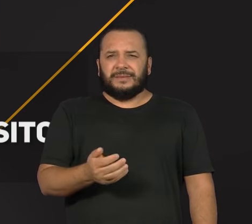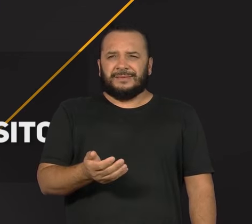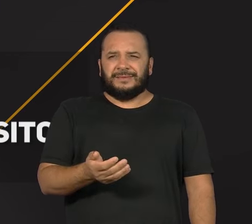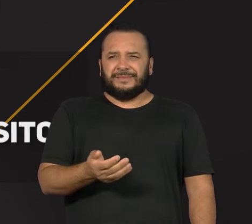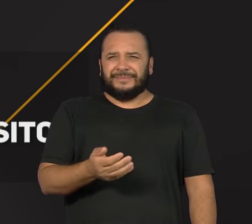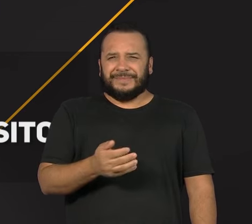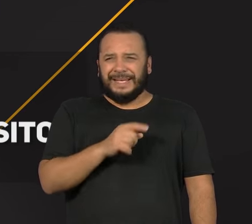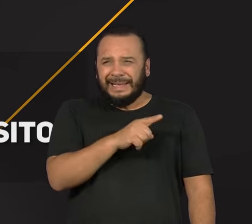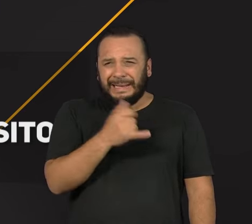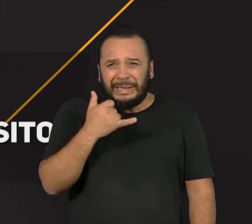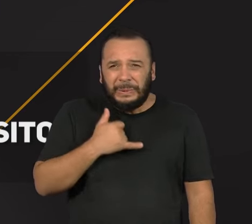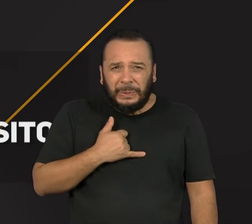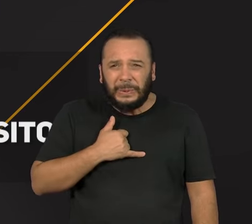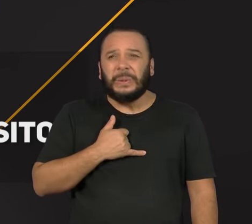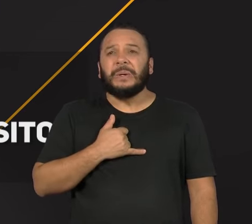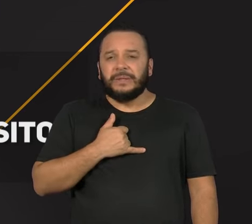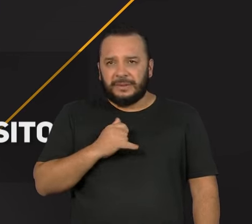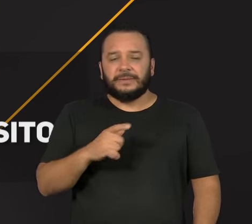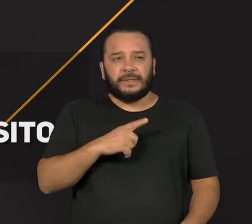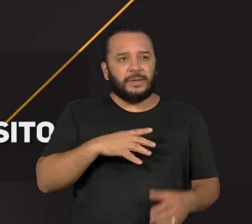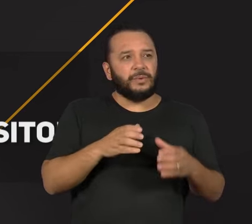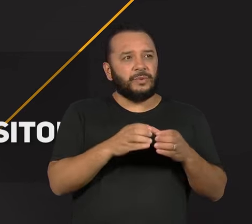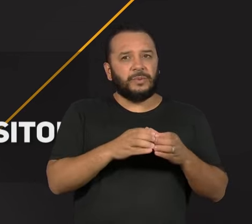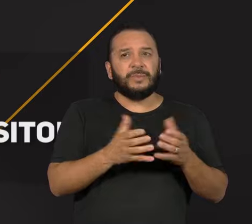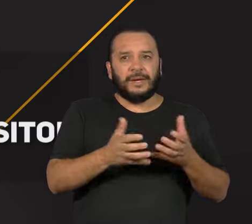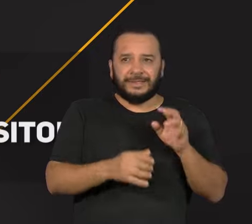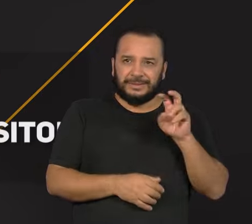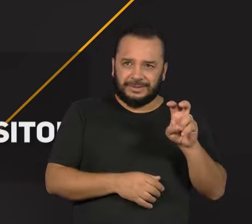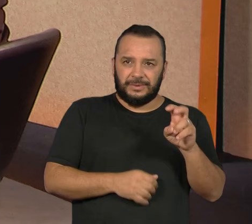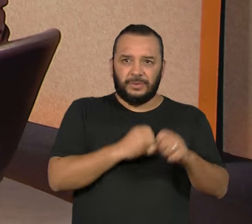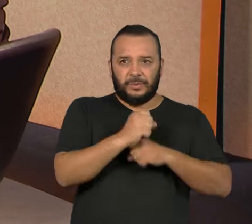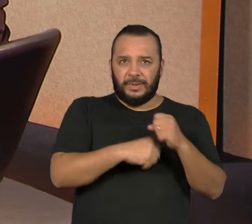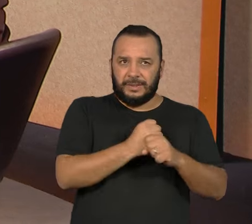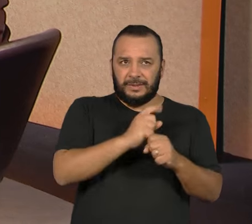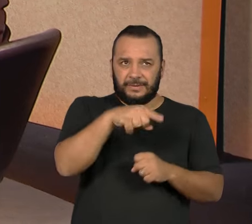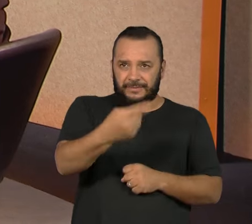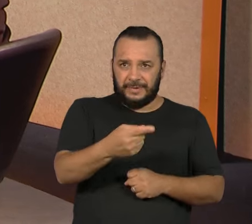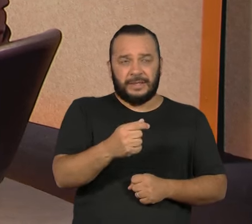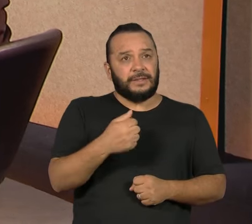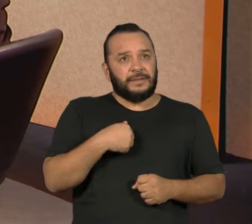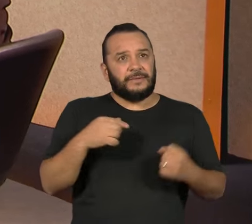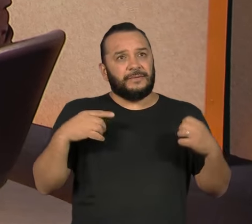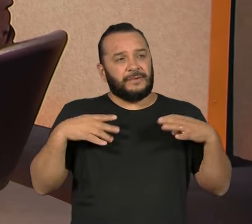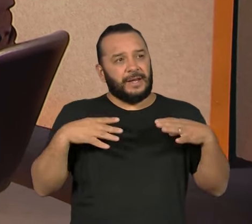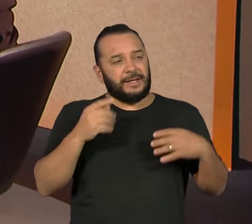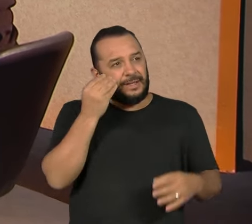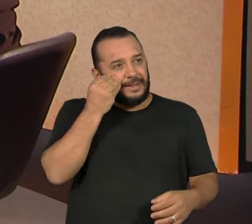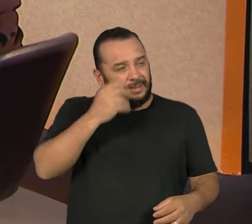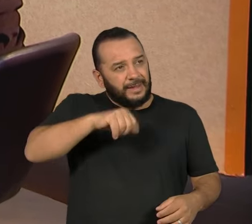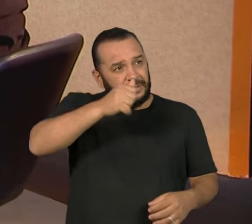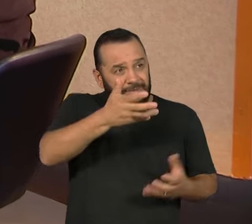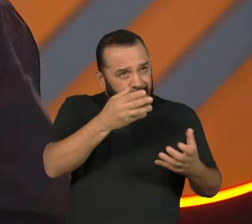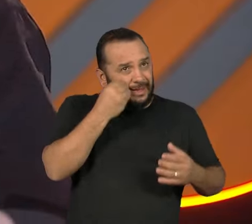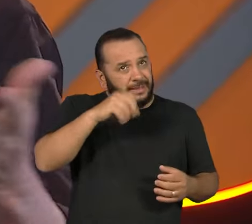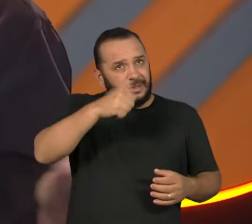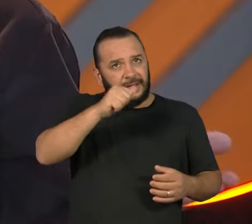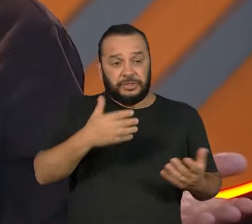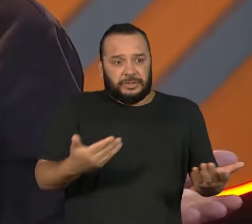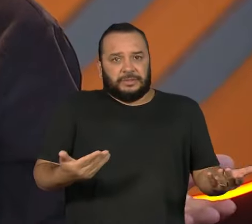de Deus. Aí ele falou, então, o João aumentou o quarteto para quinteto e o ano que vem, agora, quando terminar as férias, a gente vai fazer um teste. Você quer fazer o teste? Eu falei,